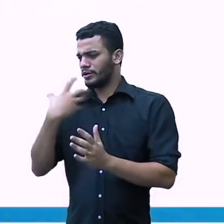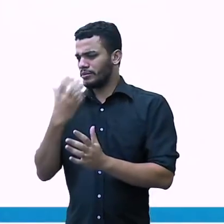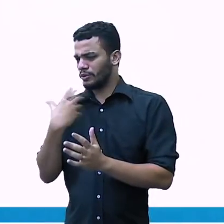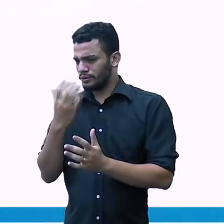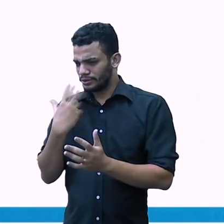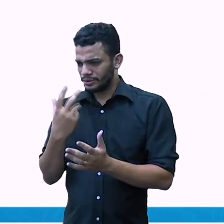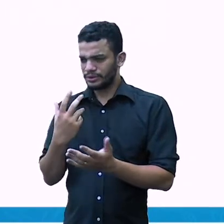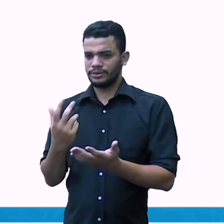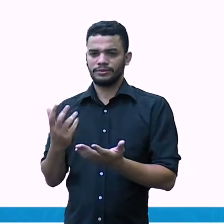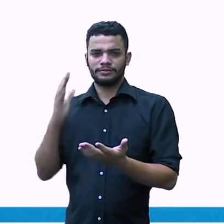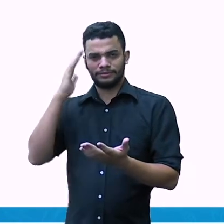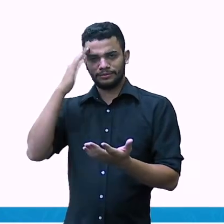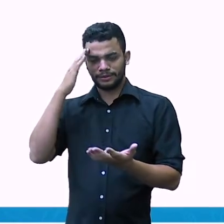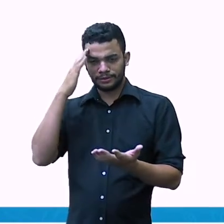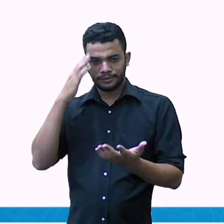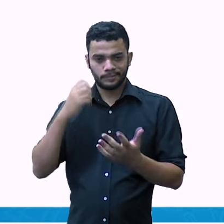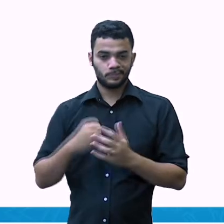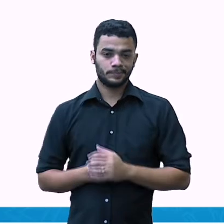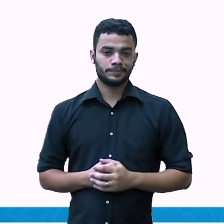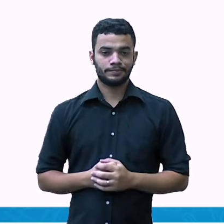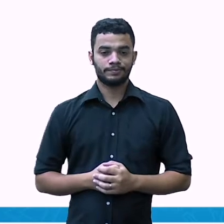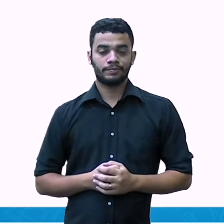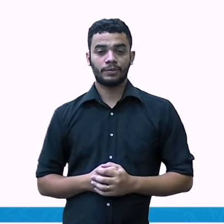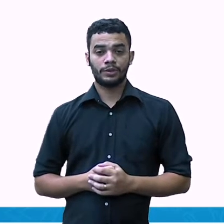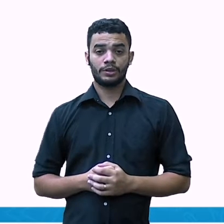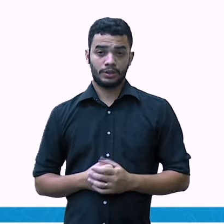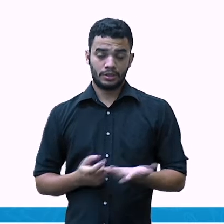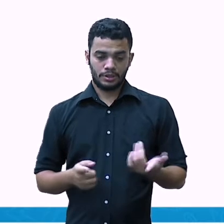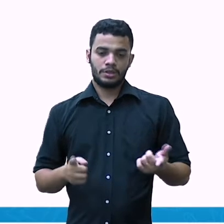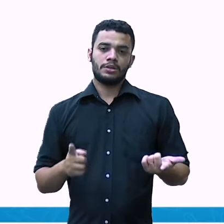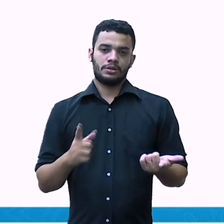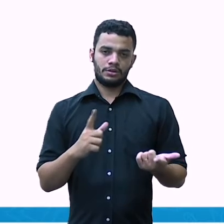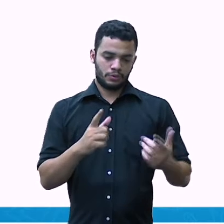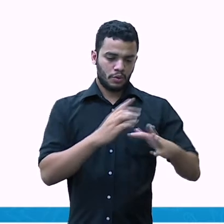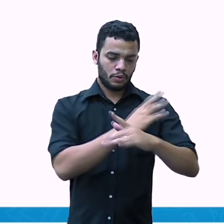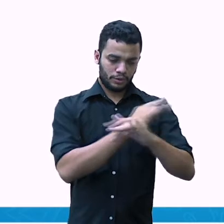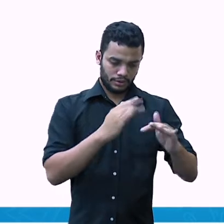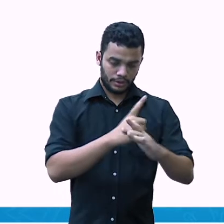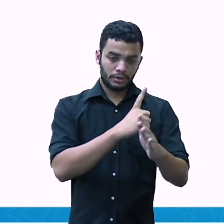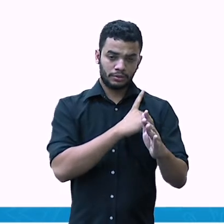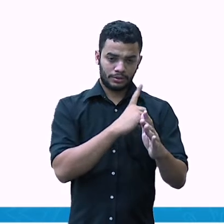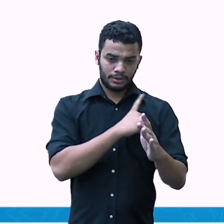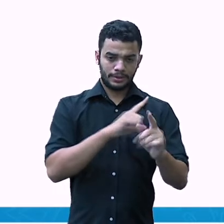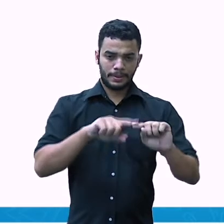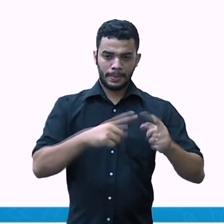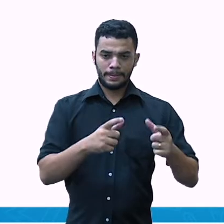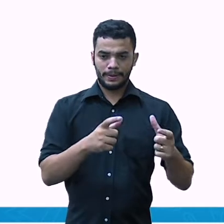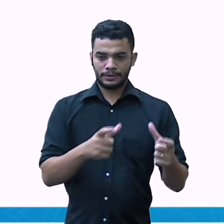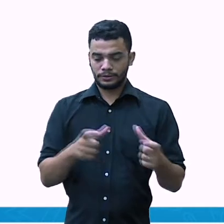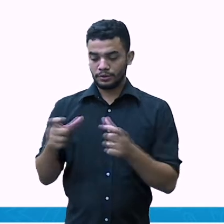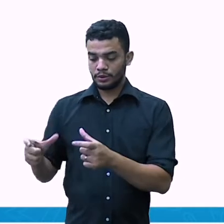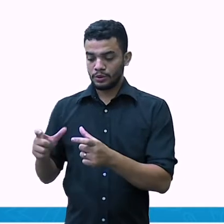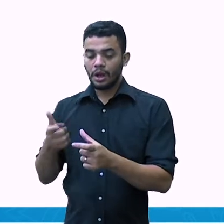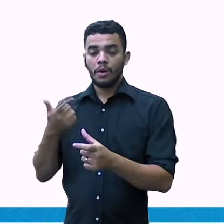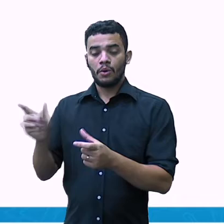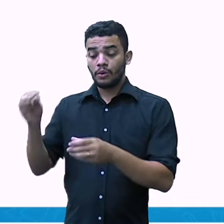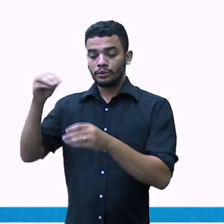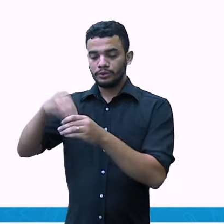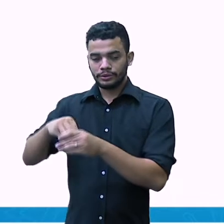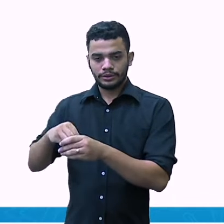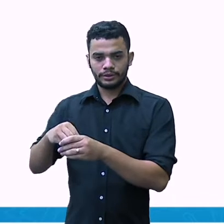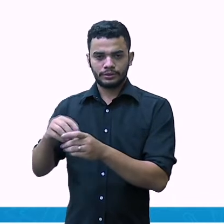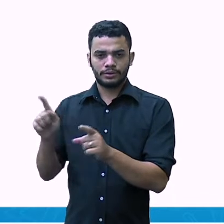Além do centro, há a periferia. Vamos marcar aqui esta palavrinha,